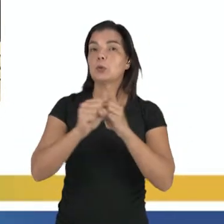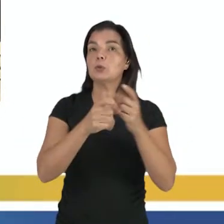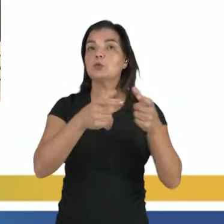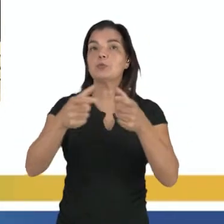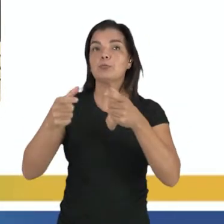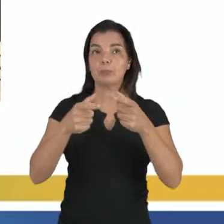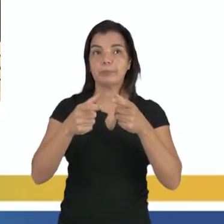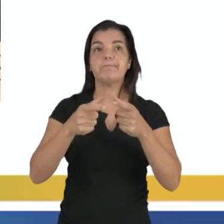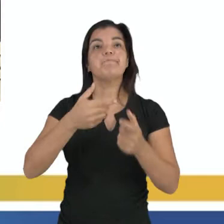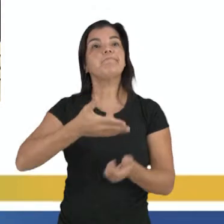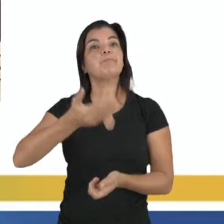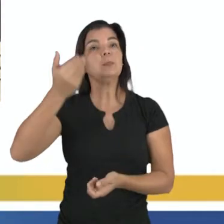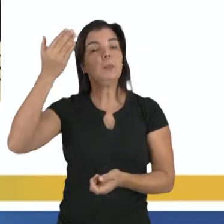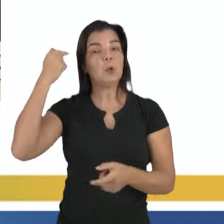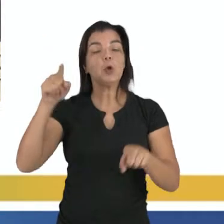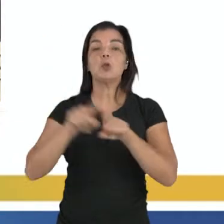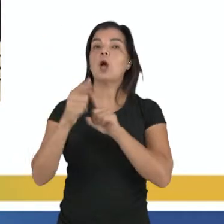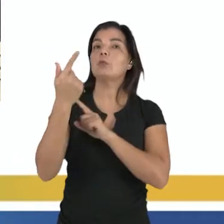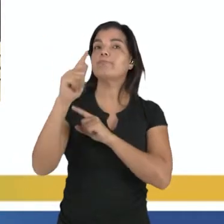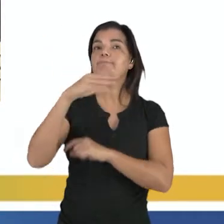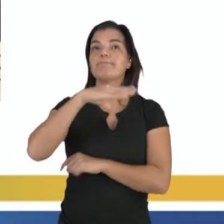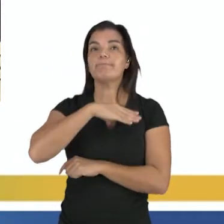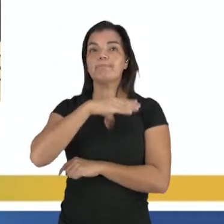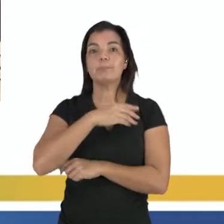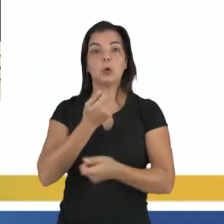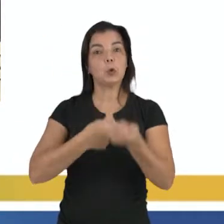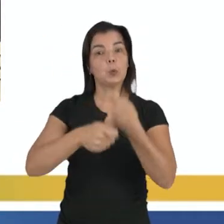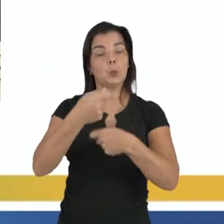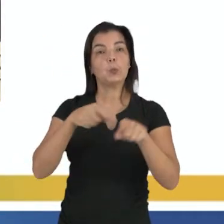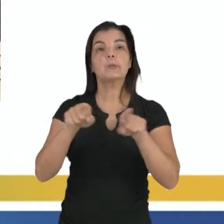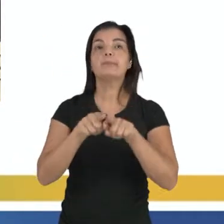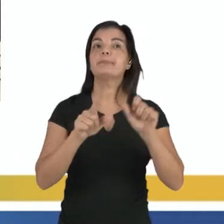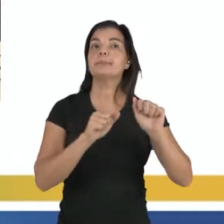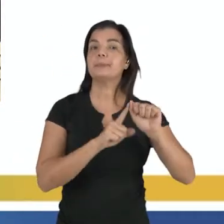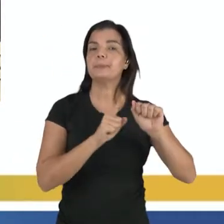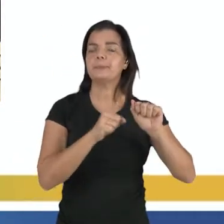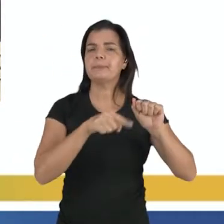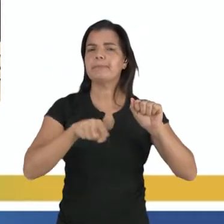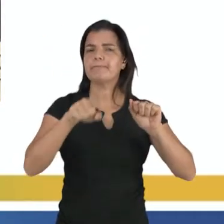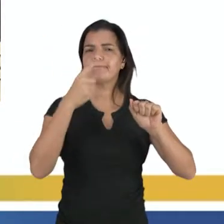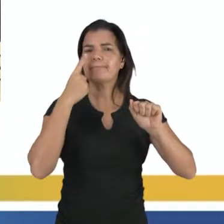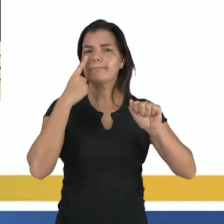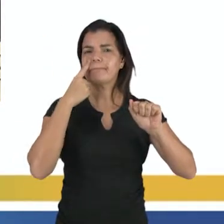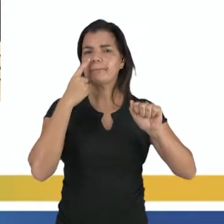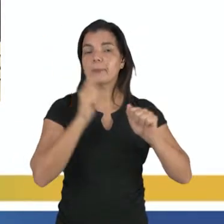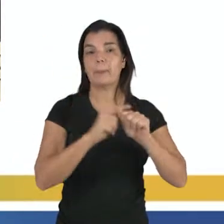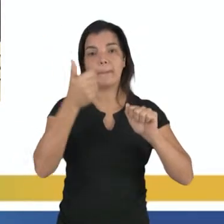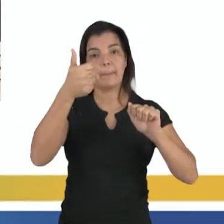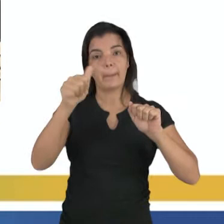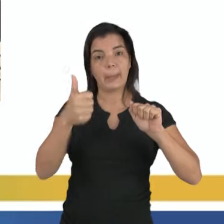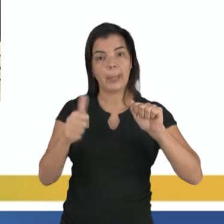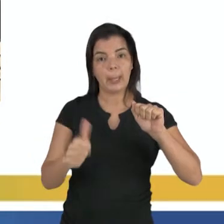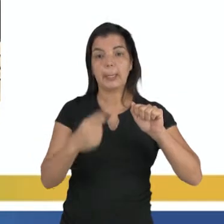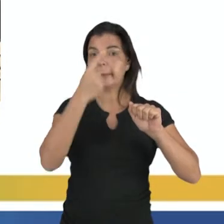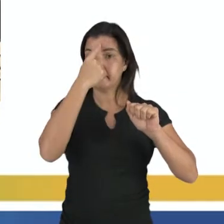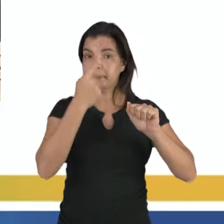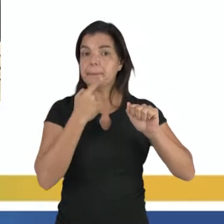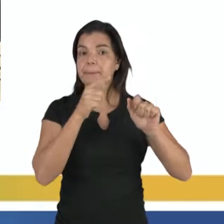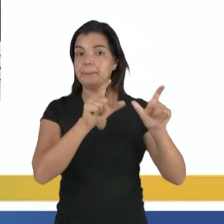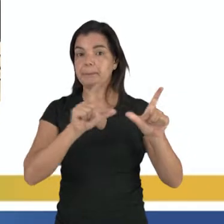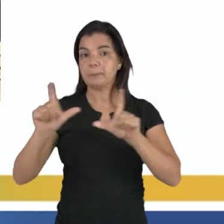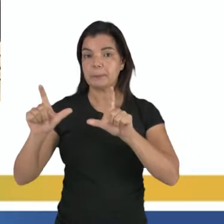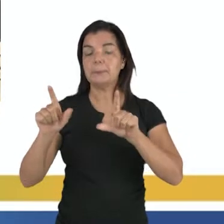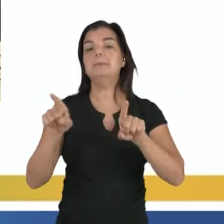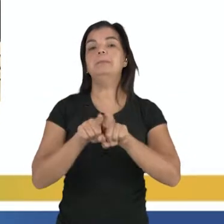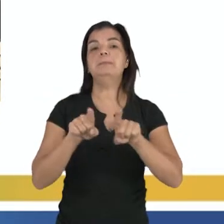relevância contemporânea na geografia urbana e econômica, que são. Vocês estão vendo aí, primeiro vocês vão analisar a imagem ao lado, vocês estão